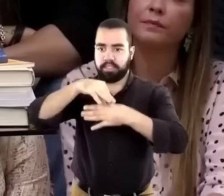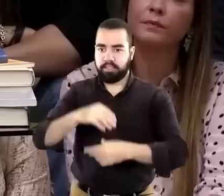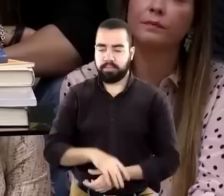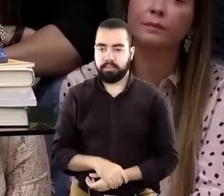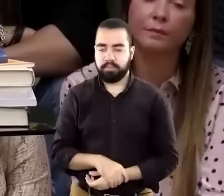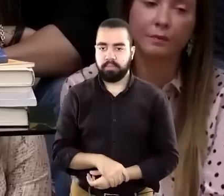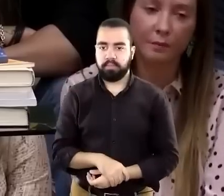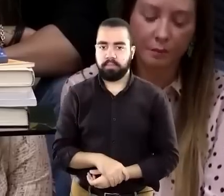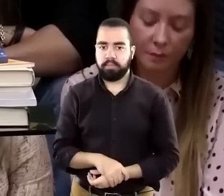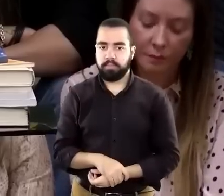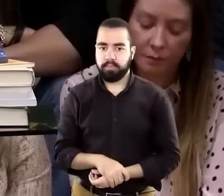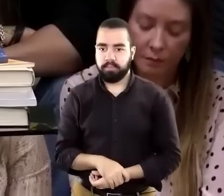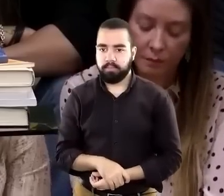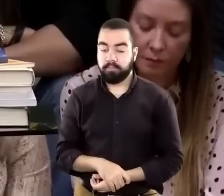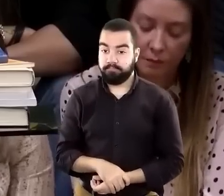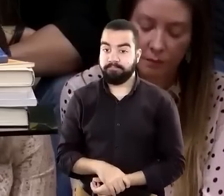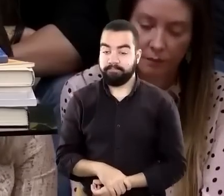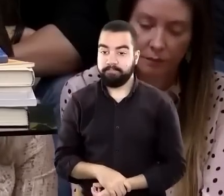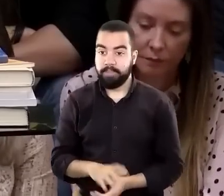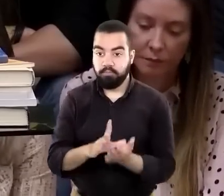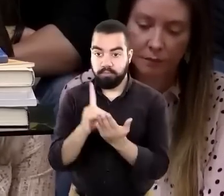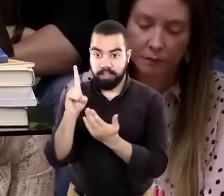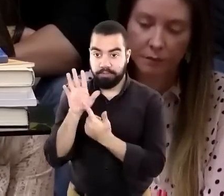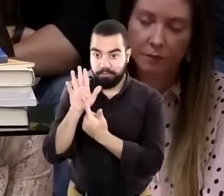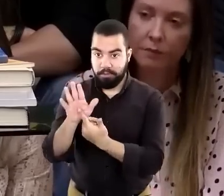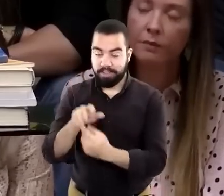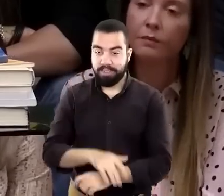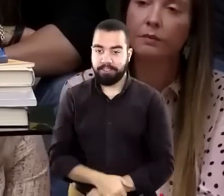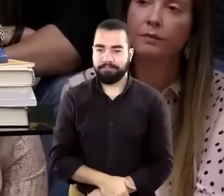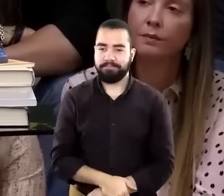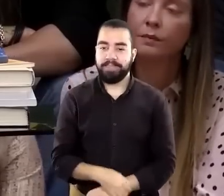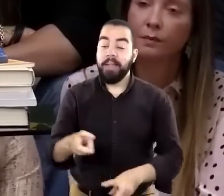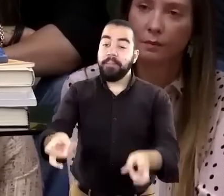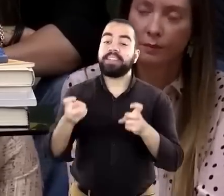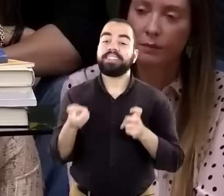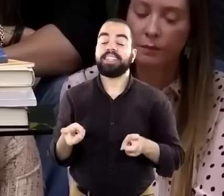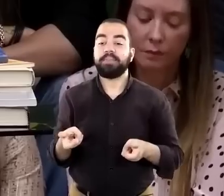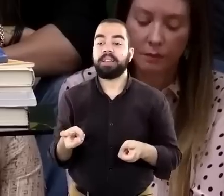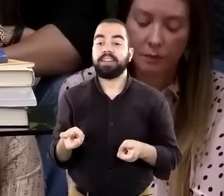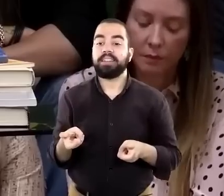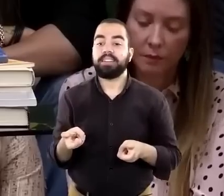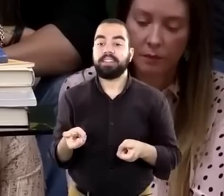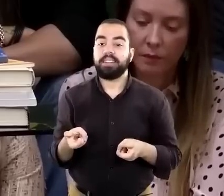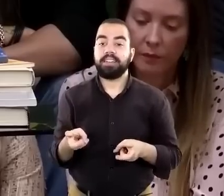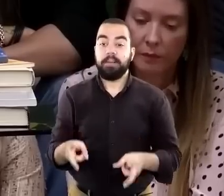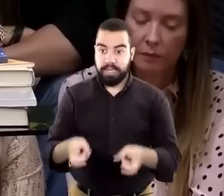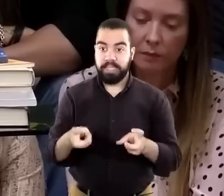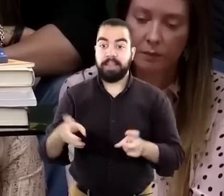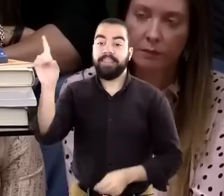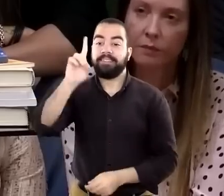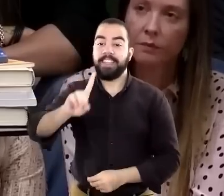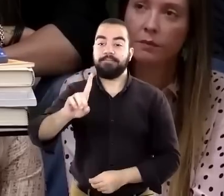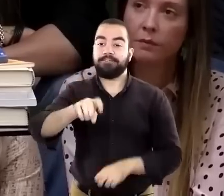verdade, é feita de ministros de Deus. É isso que o texto está dizendo. Mas notem vocês, a capacitação. A